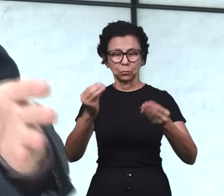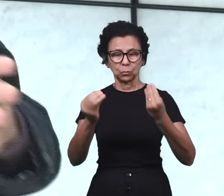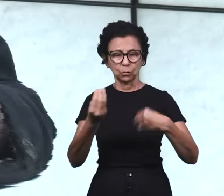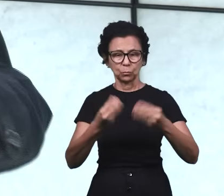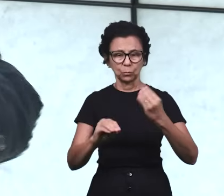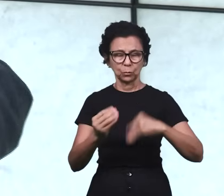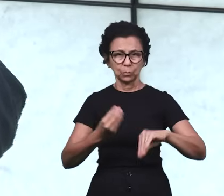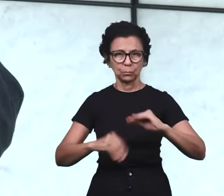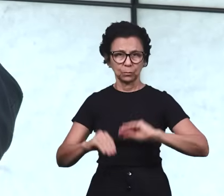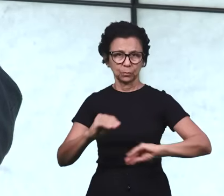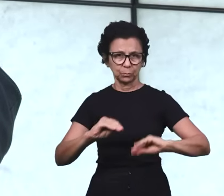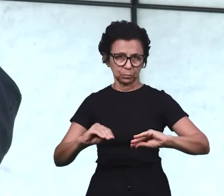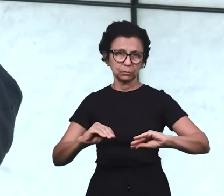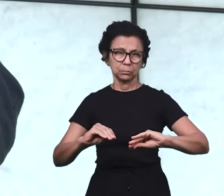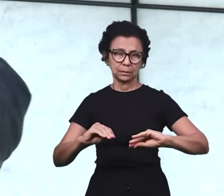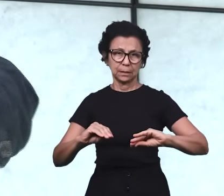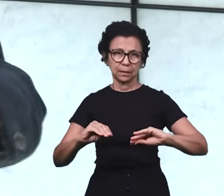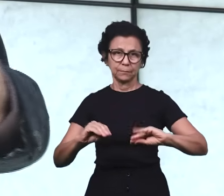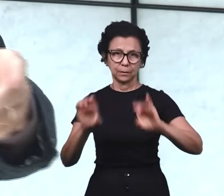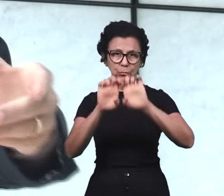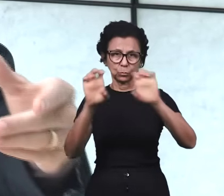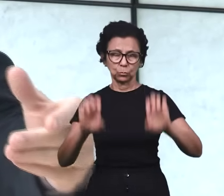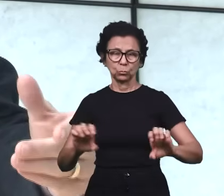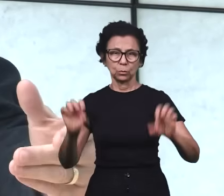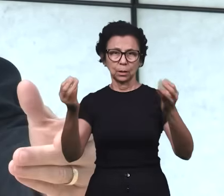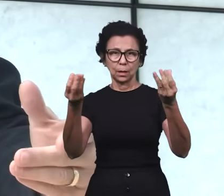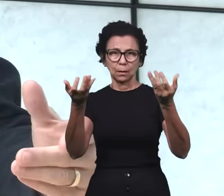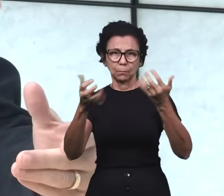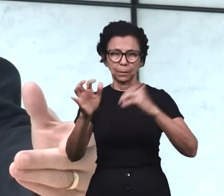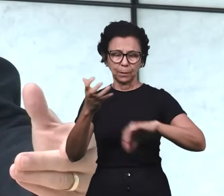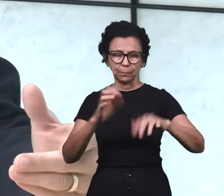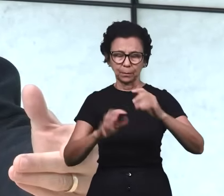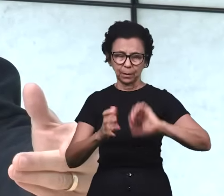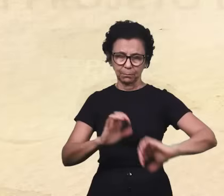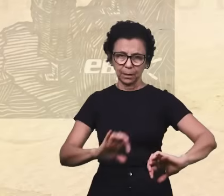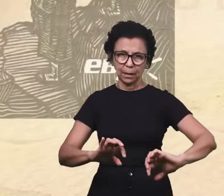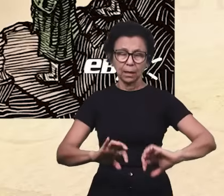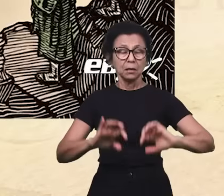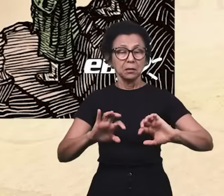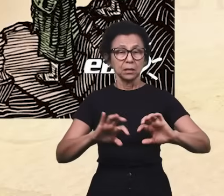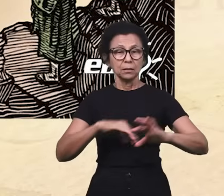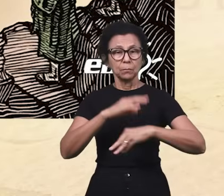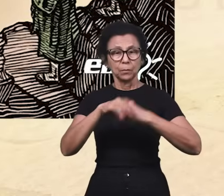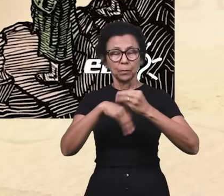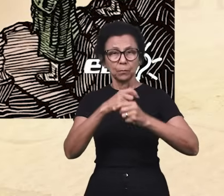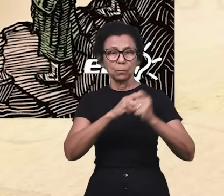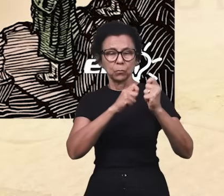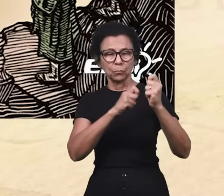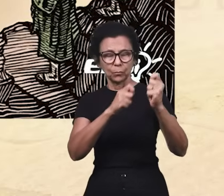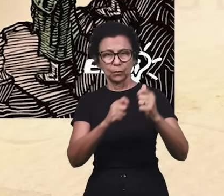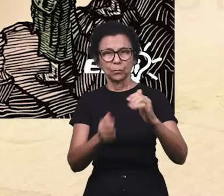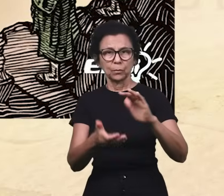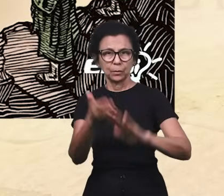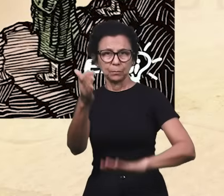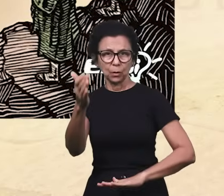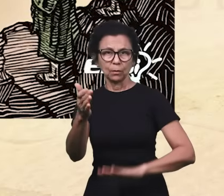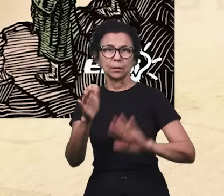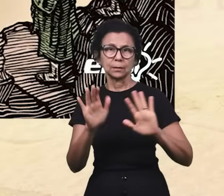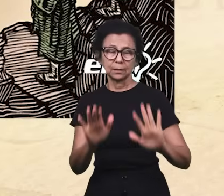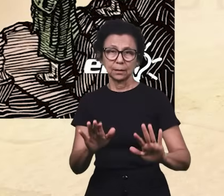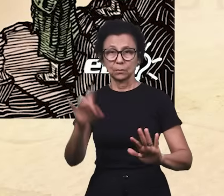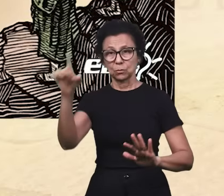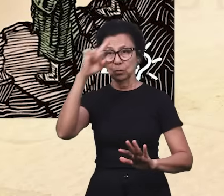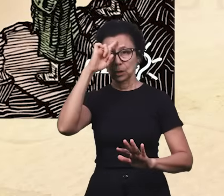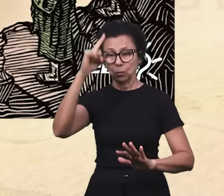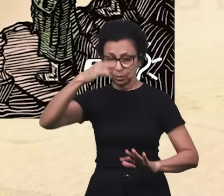vezes, de uma forma, e a lógica humana, quando os irmãos observam na